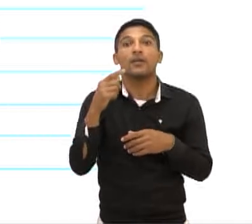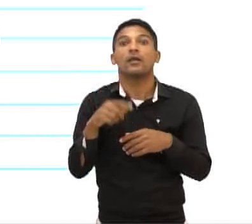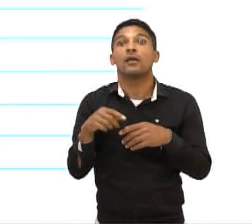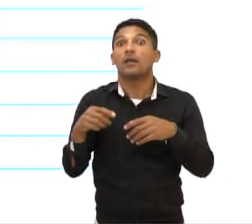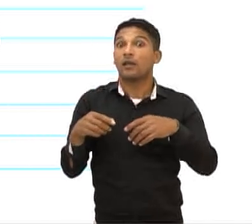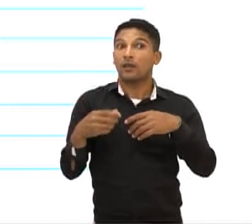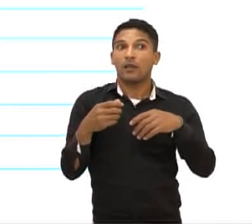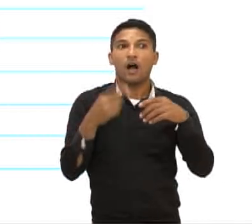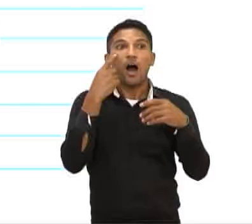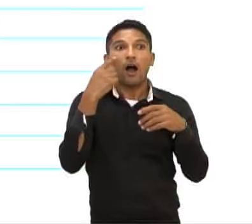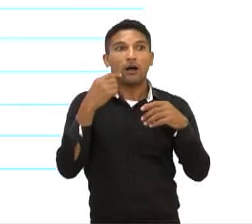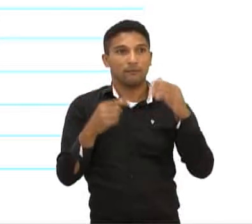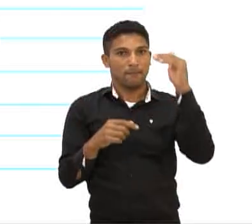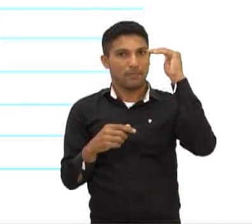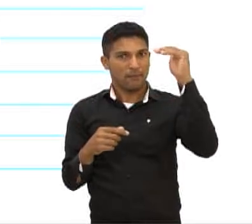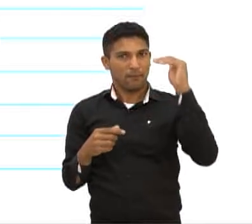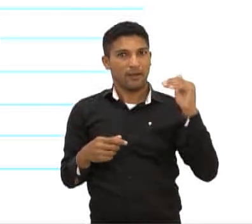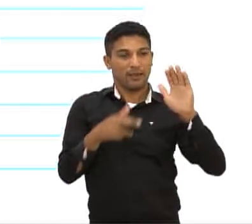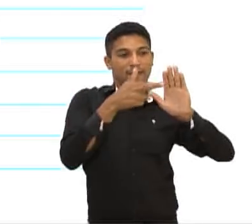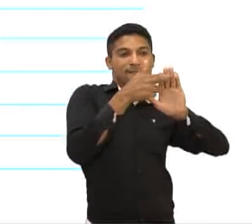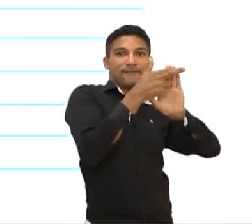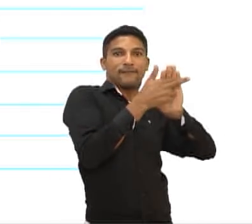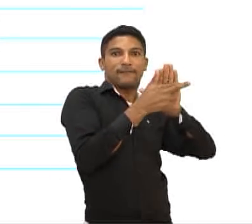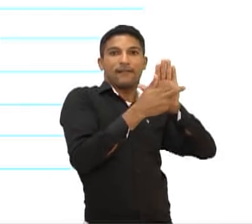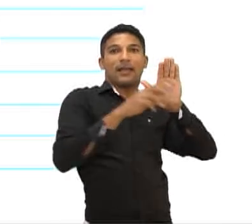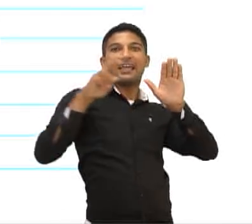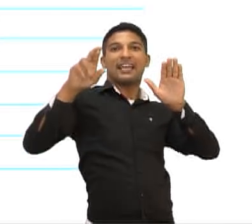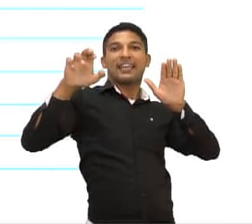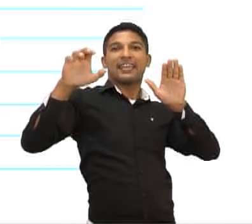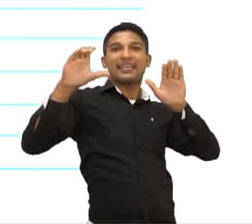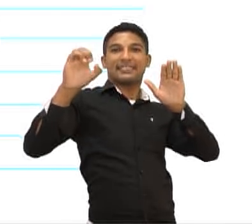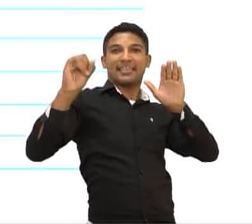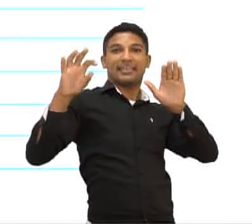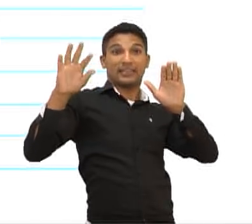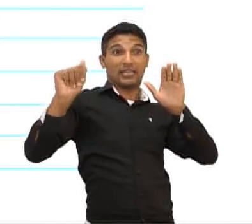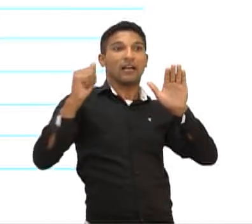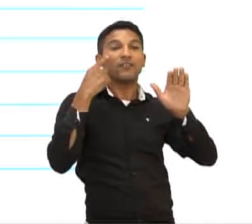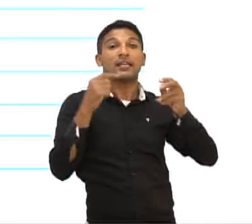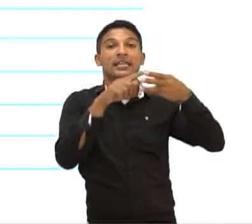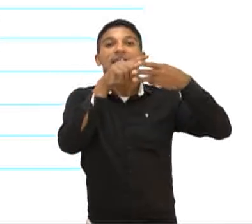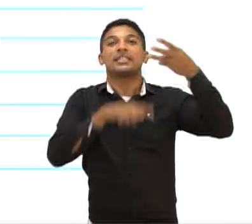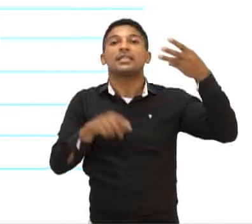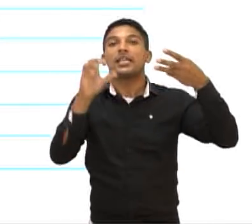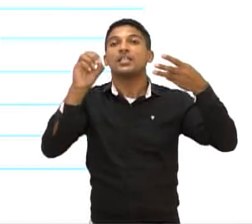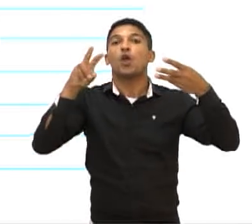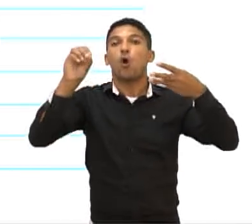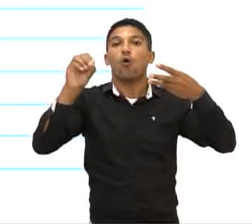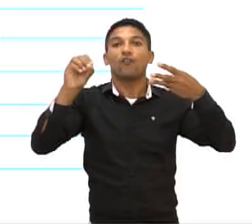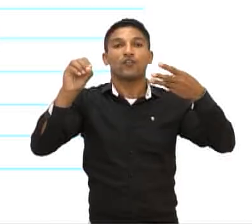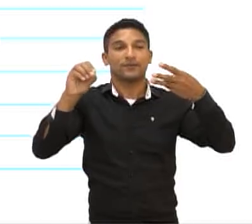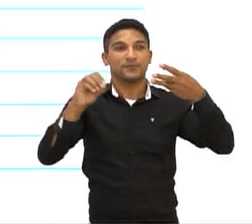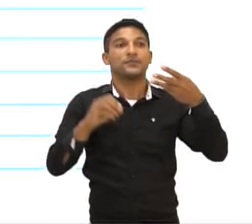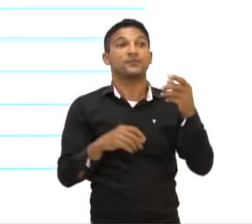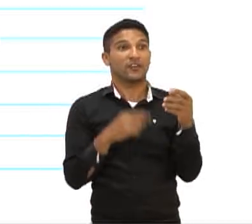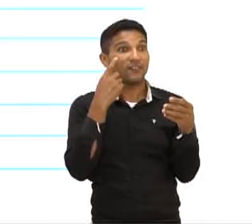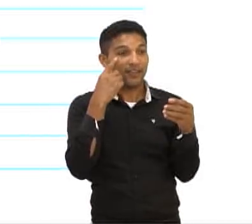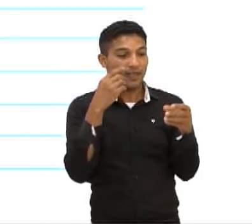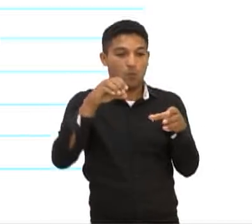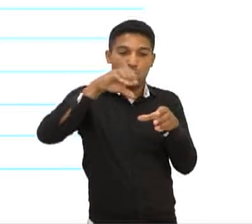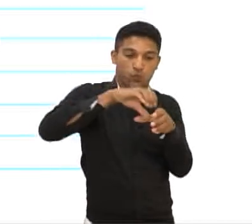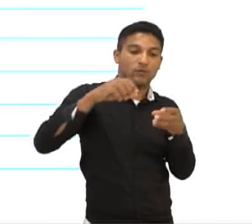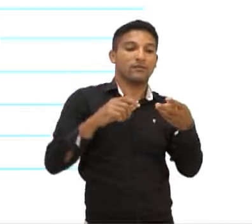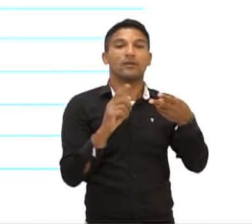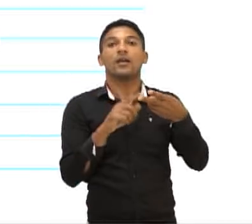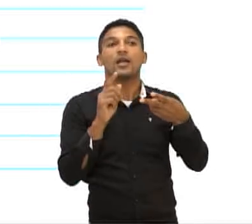frações. Então lá, olha a receita do bolo. 3 ovos, 1,5 copo de açúcar, 2 copos de farinha